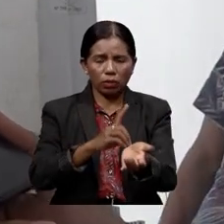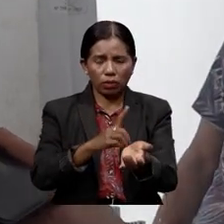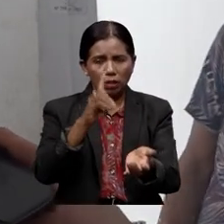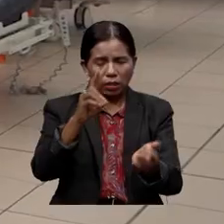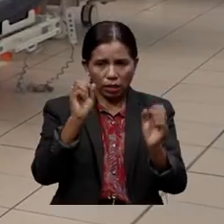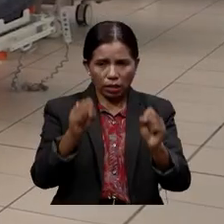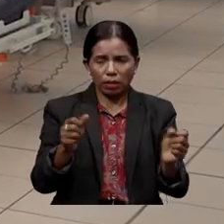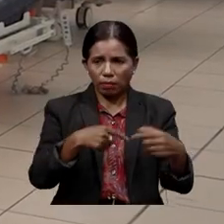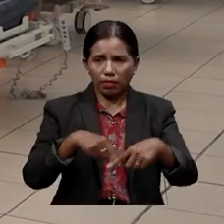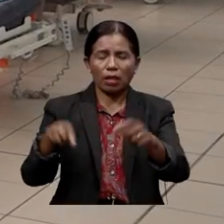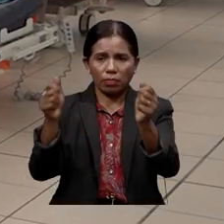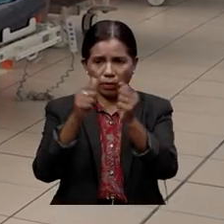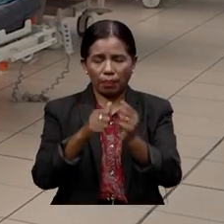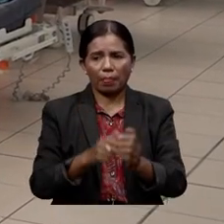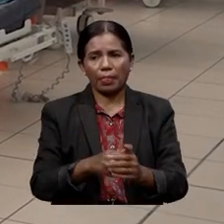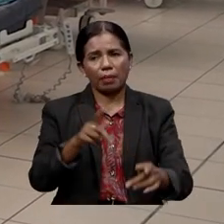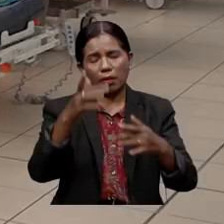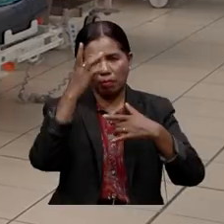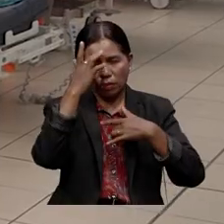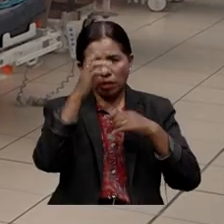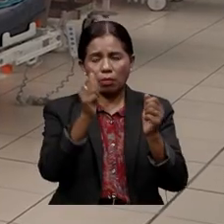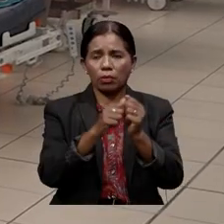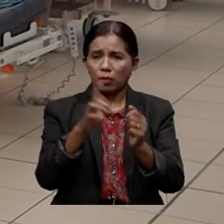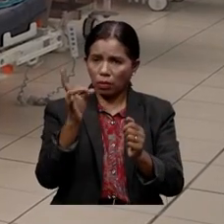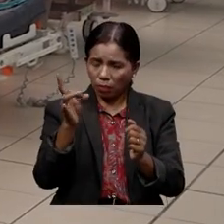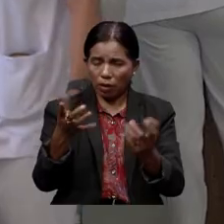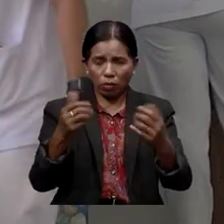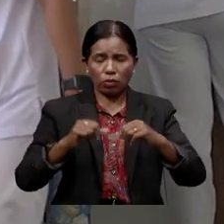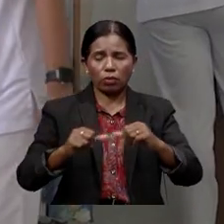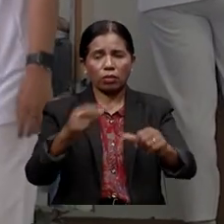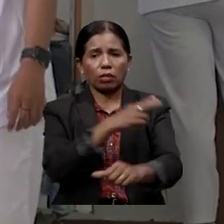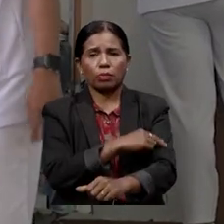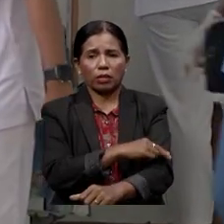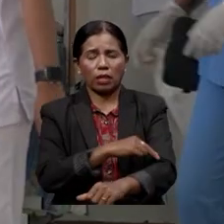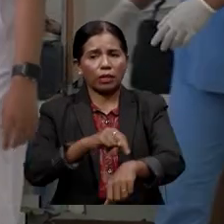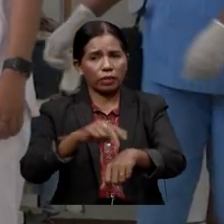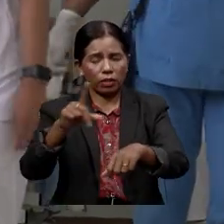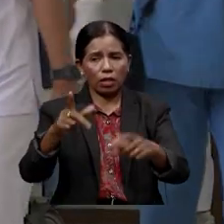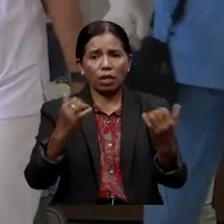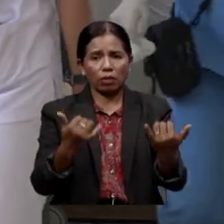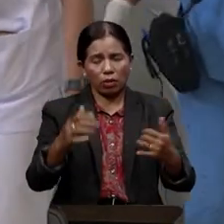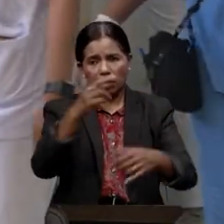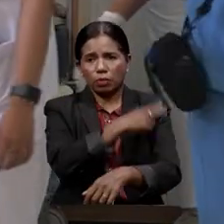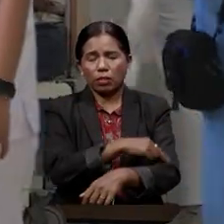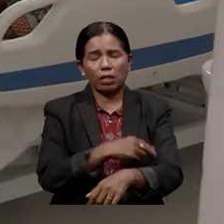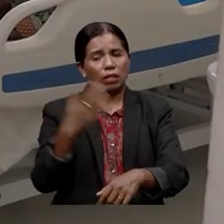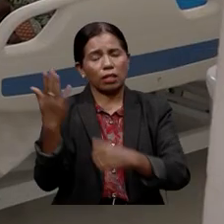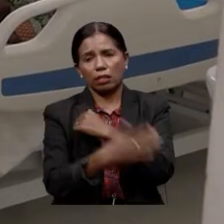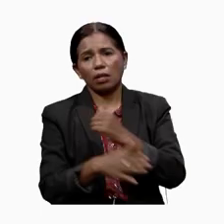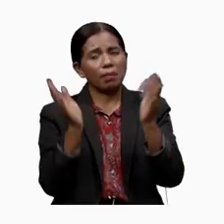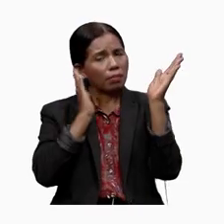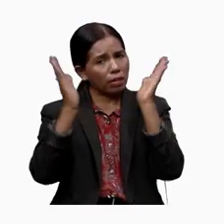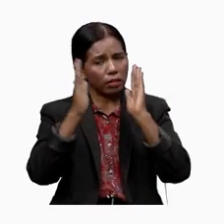Além de né, paciente o aluno de bem maxilar transfer continua o tratamento em hospital nacional. Tu agora hospital Sira Ira Ilior, nessa